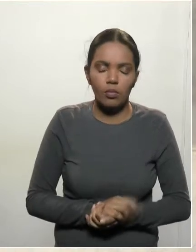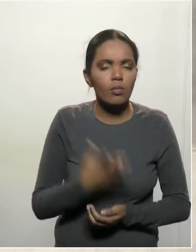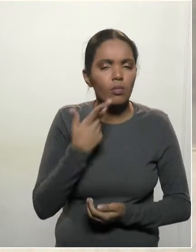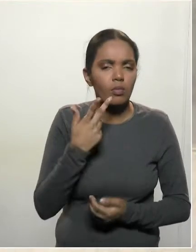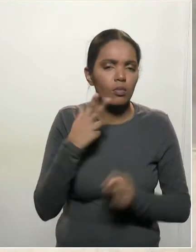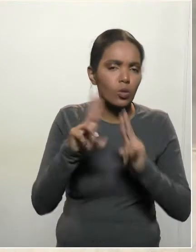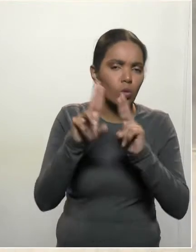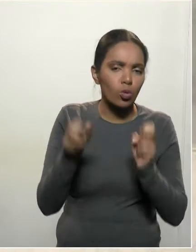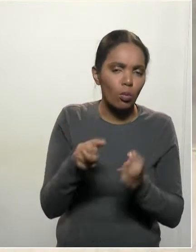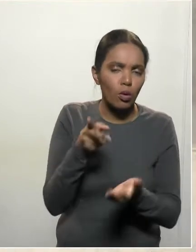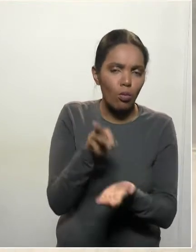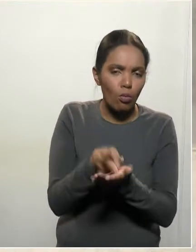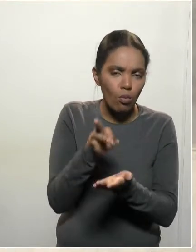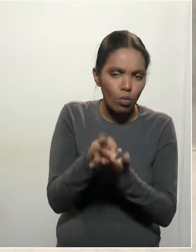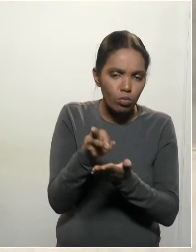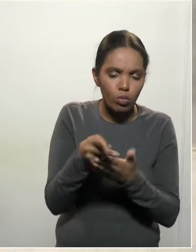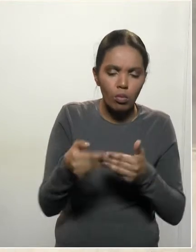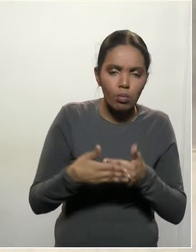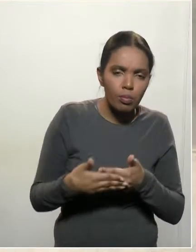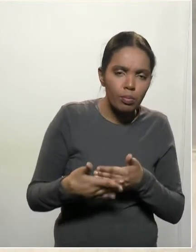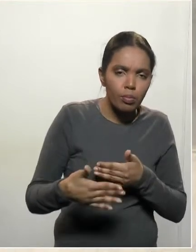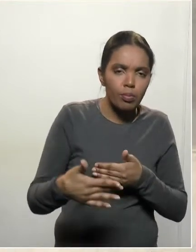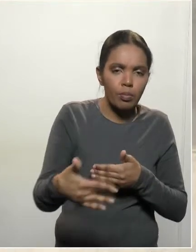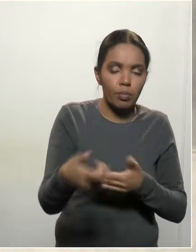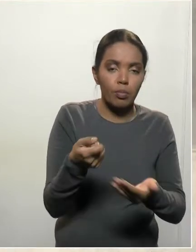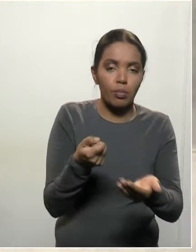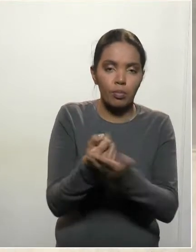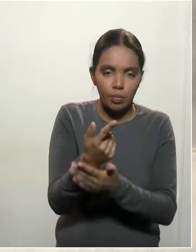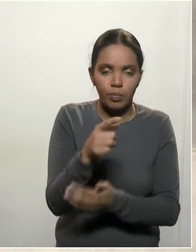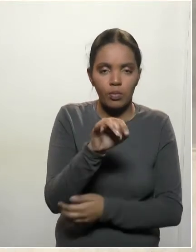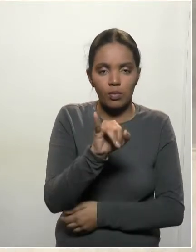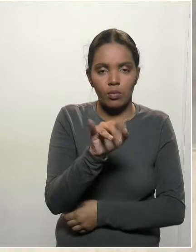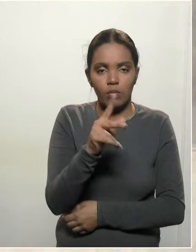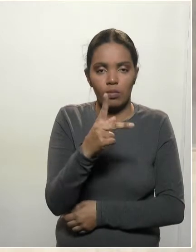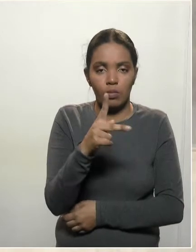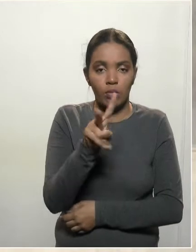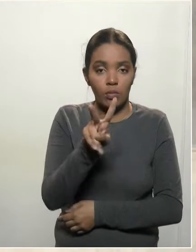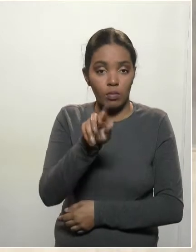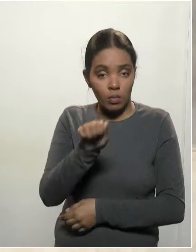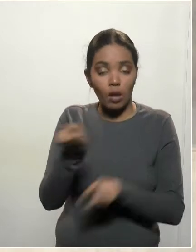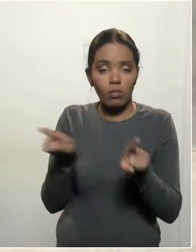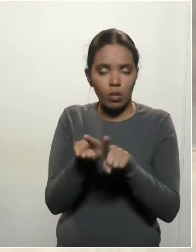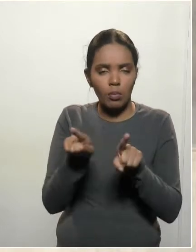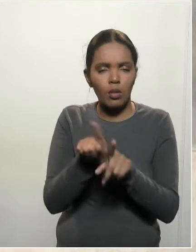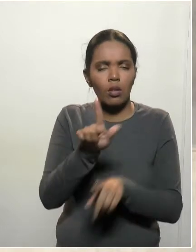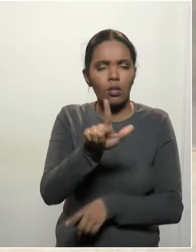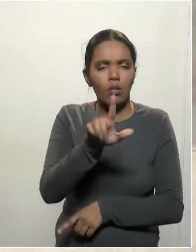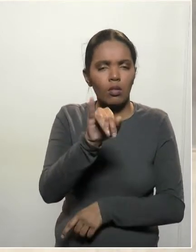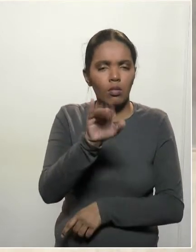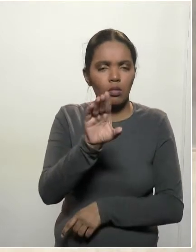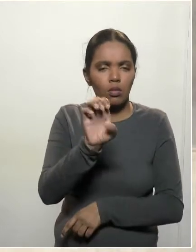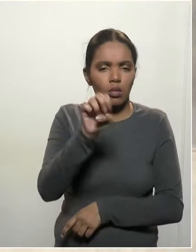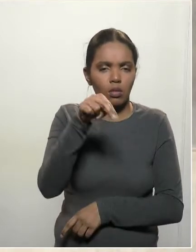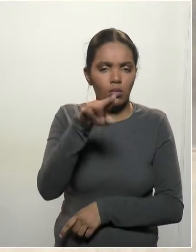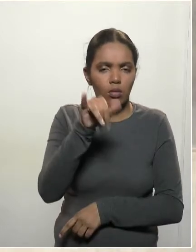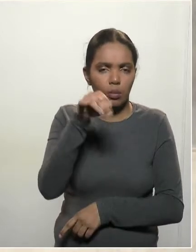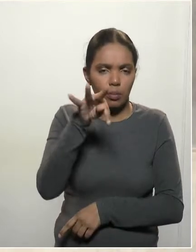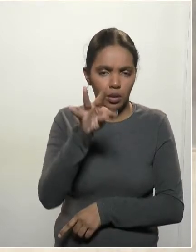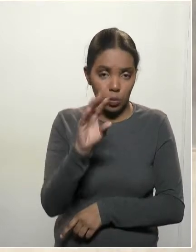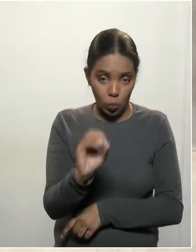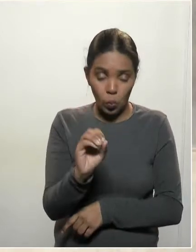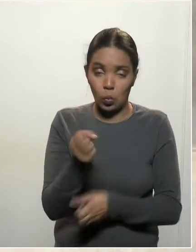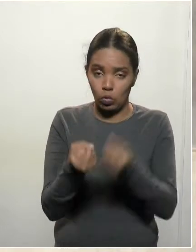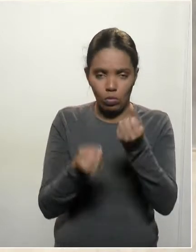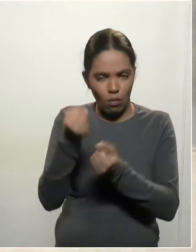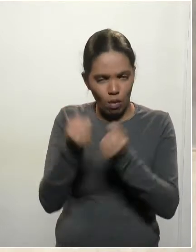referente à prorrogação do prazo de pagamento de IPVA e licenciamento de veículos referentes ao exercício 2020. A